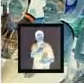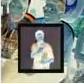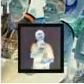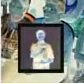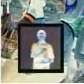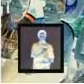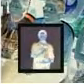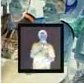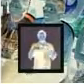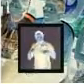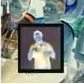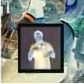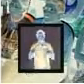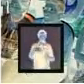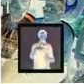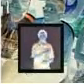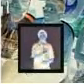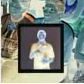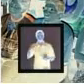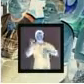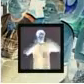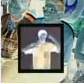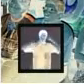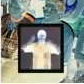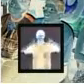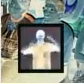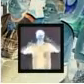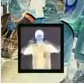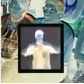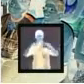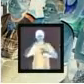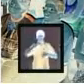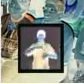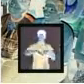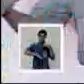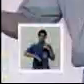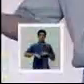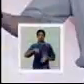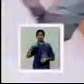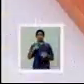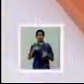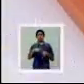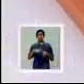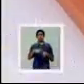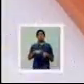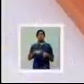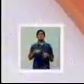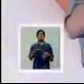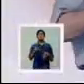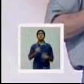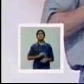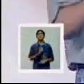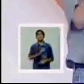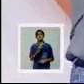para ter depressão. Não tem tempo. Mas também porque a vida conjugal era